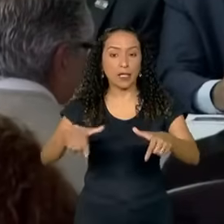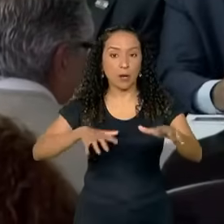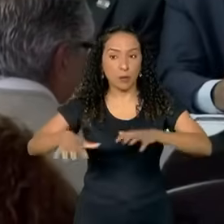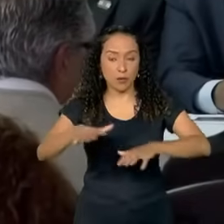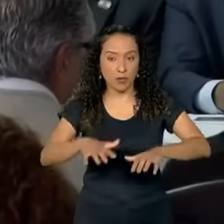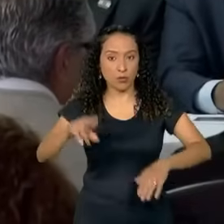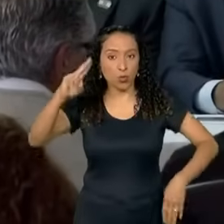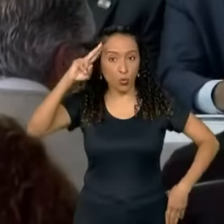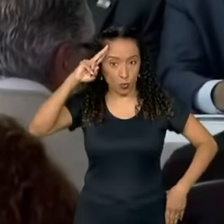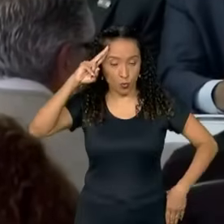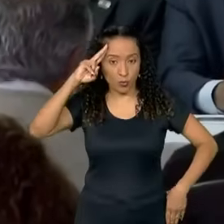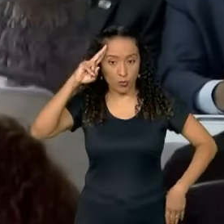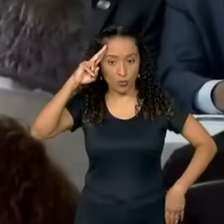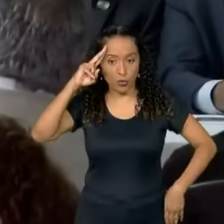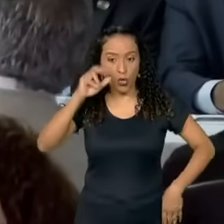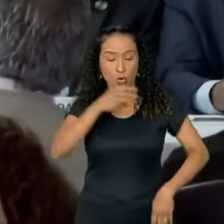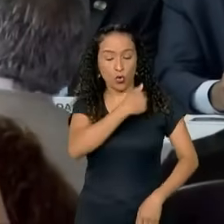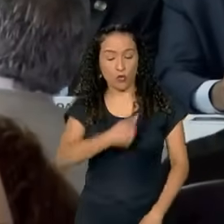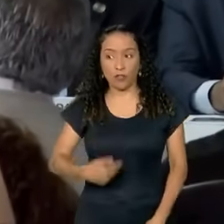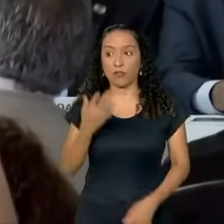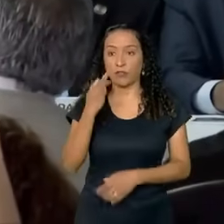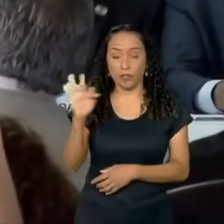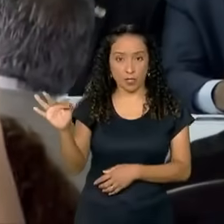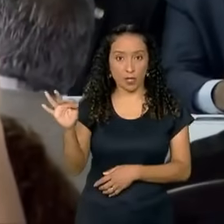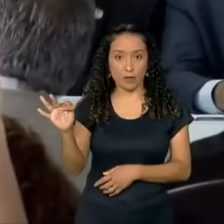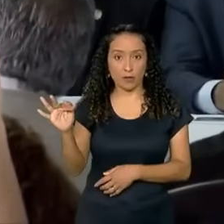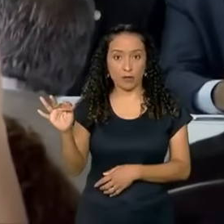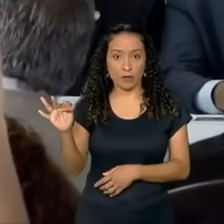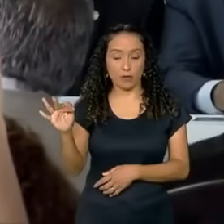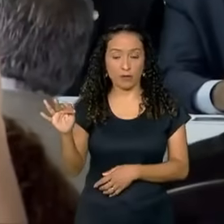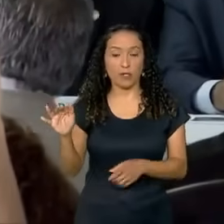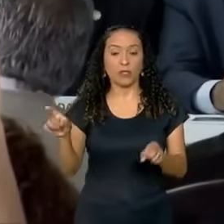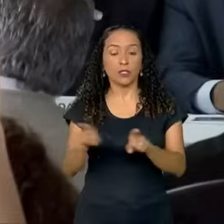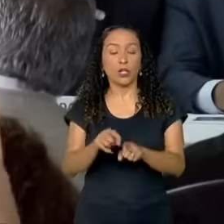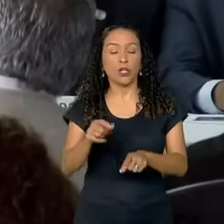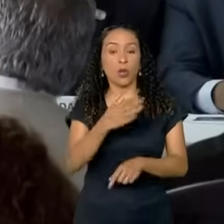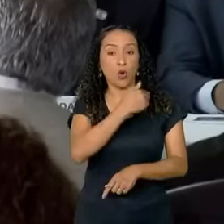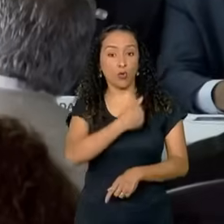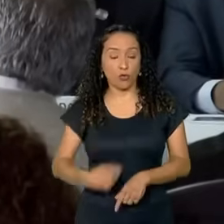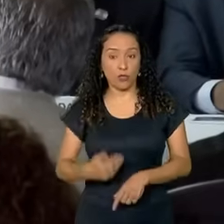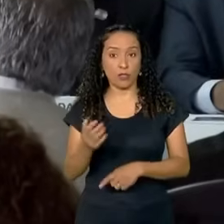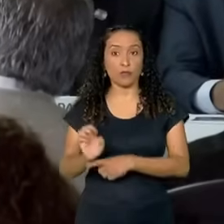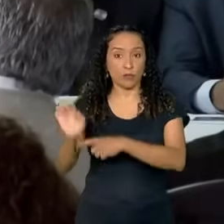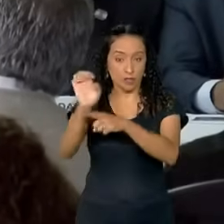pelas Forças Armadas, Governo Federal, Governo do Estado,